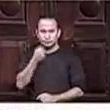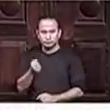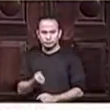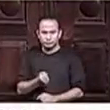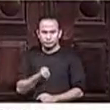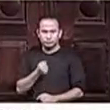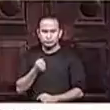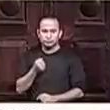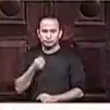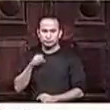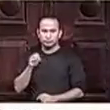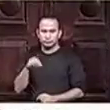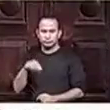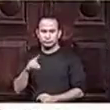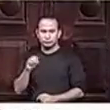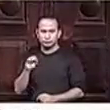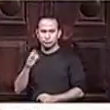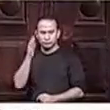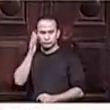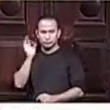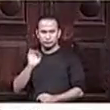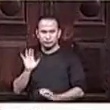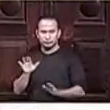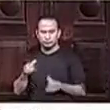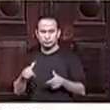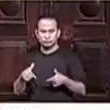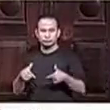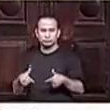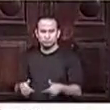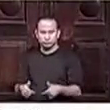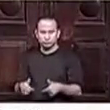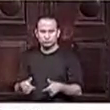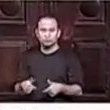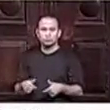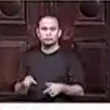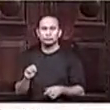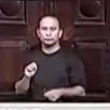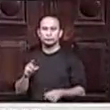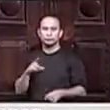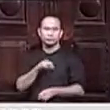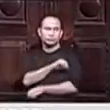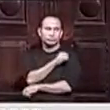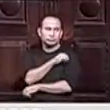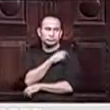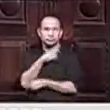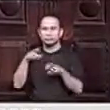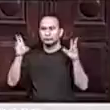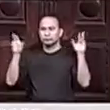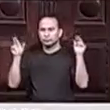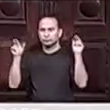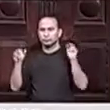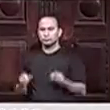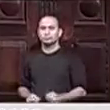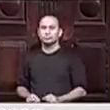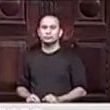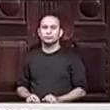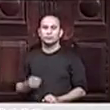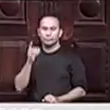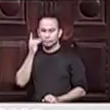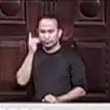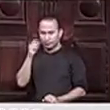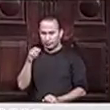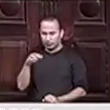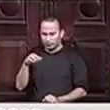Neves. Não sei qual a posição do partido no Rio de Janeiro a respeito dessa questão. Deputado Paulo Ramos, com muita